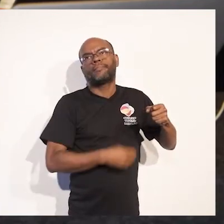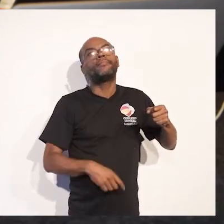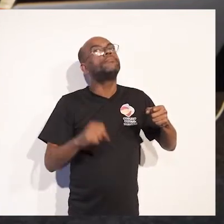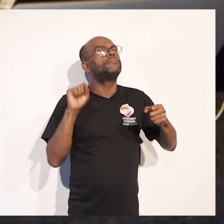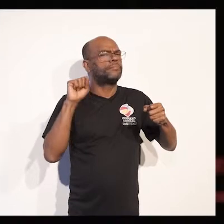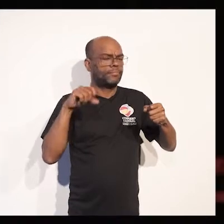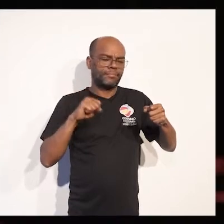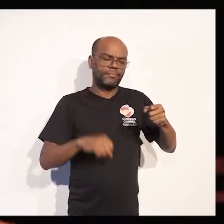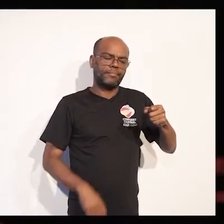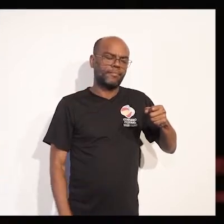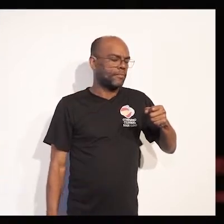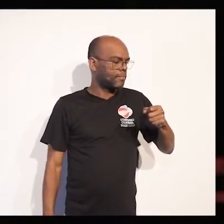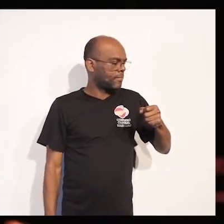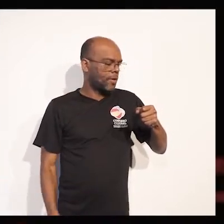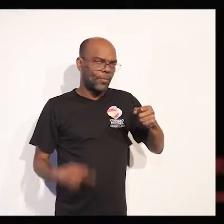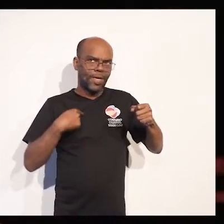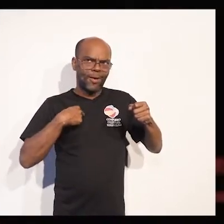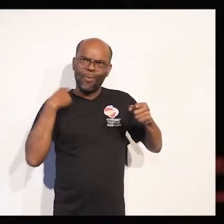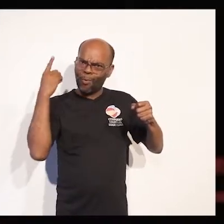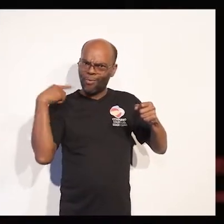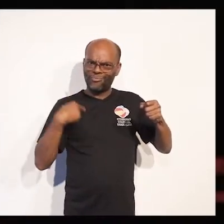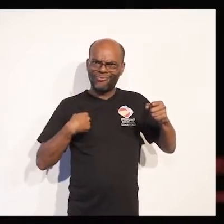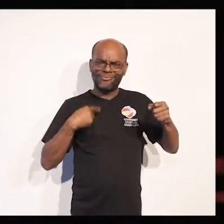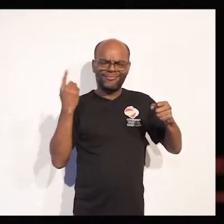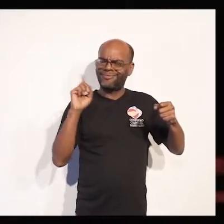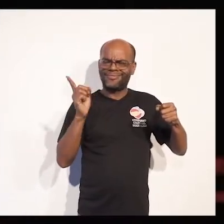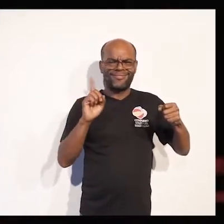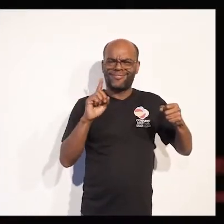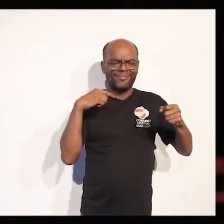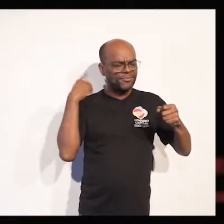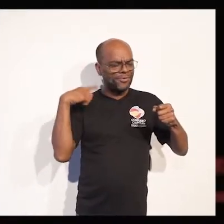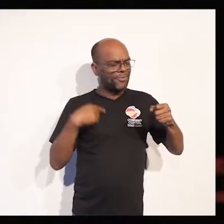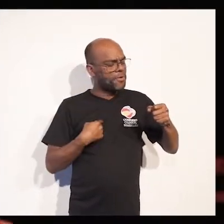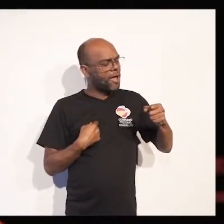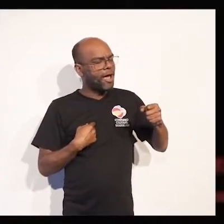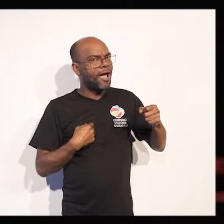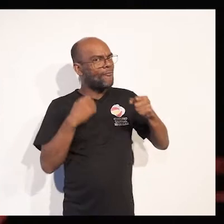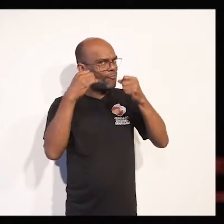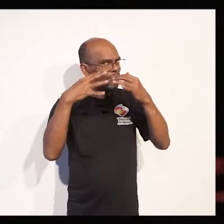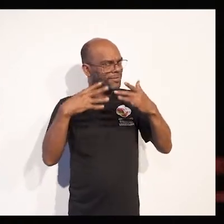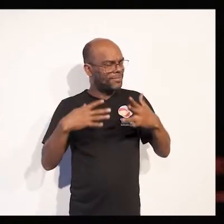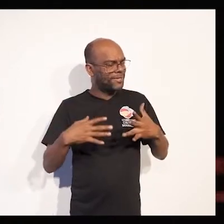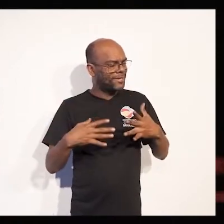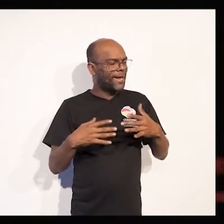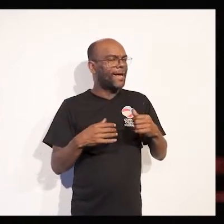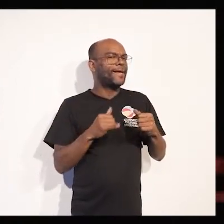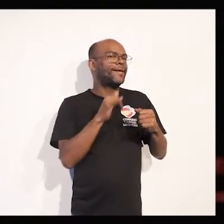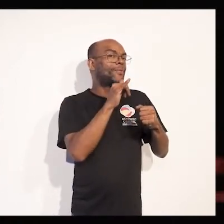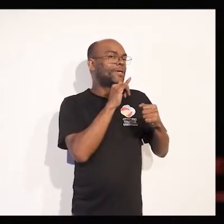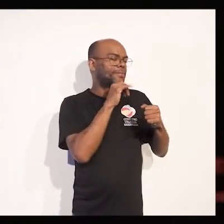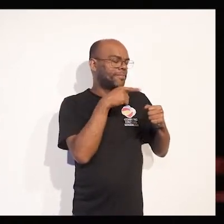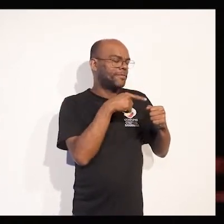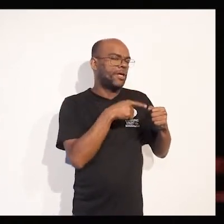Sim. Não é. E eu não sou doido. Nem adianta me dizer que eu sou doido, eu não sou doido. E eu vou explicar para vocês e vou demonstrar para vocês que